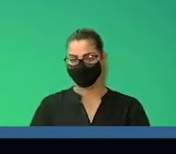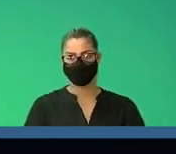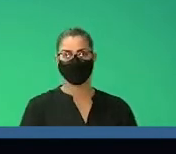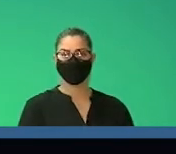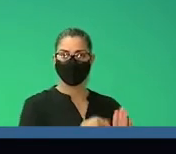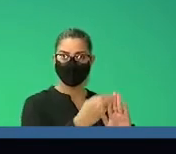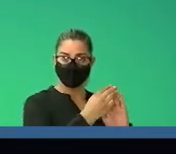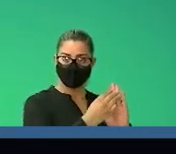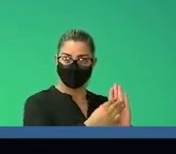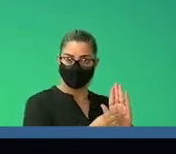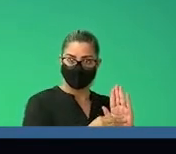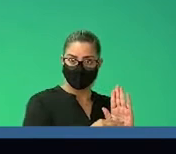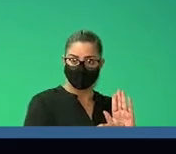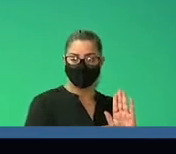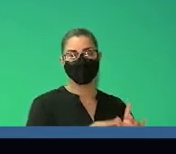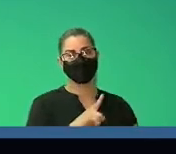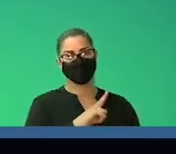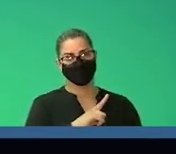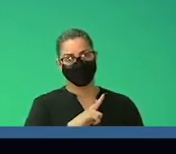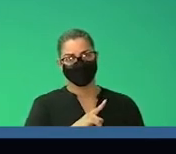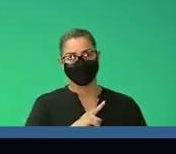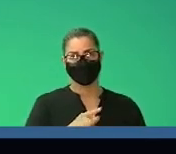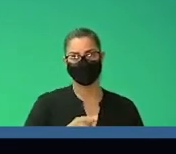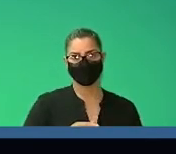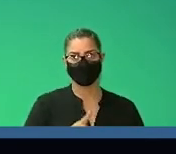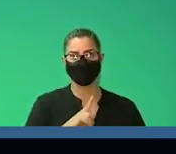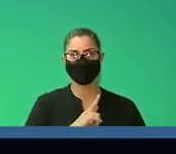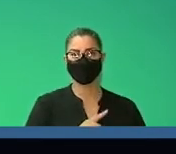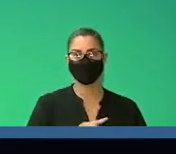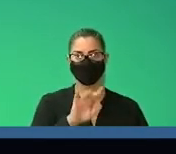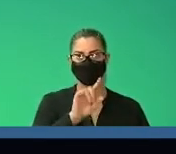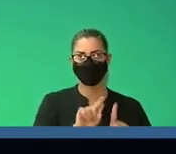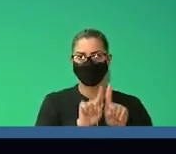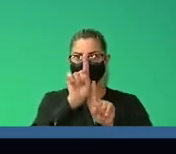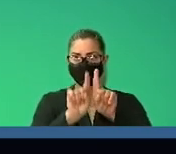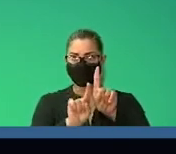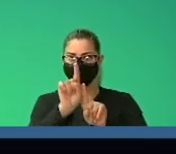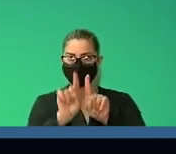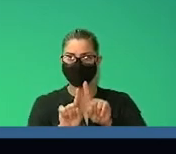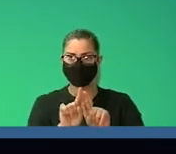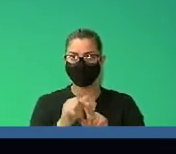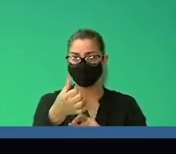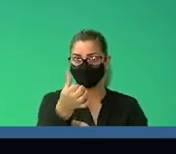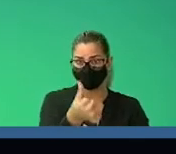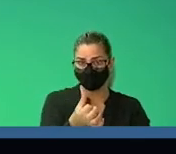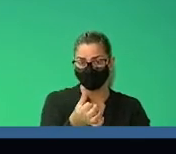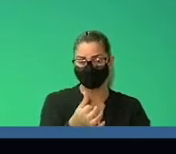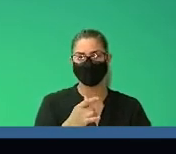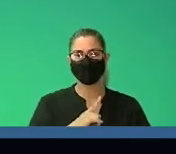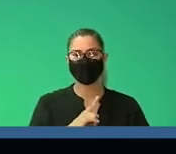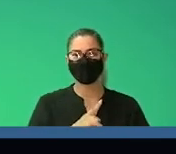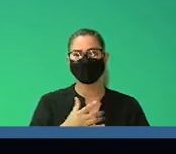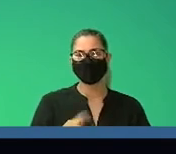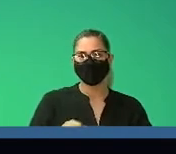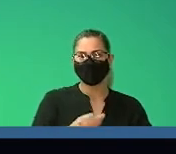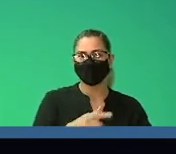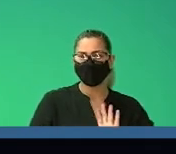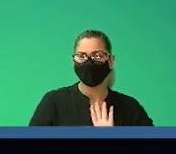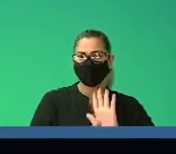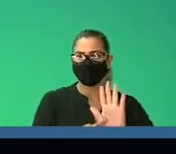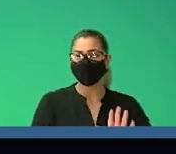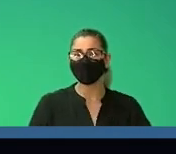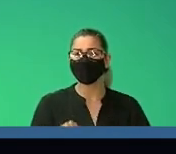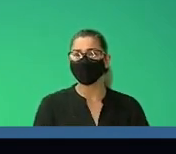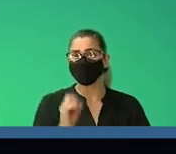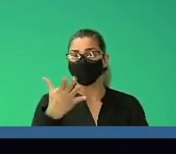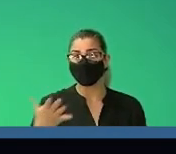metodologia é construída a partir de 6 indicadores, tentando chegar mais perto da atualidade do